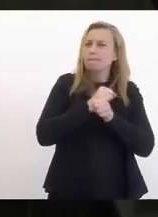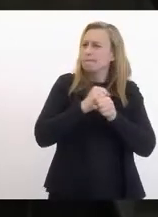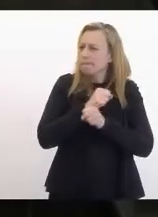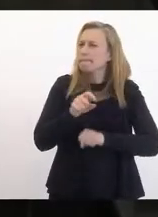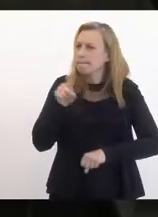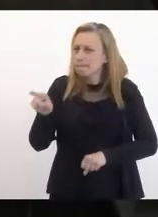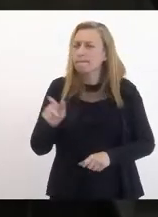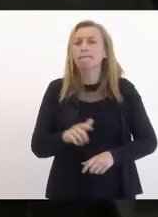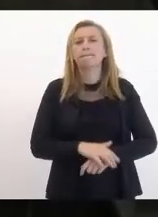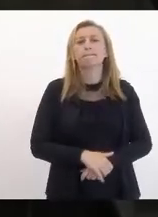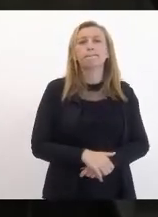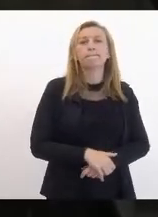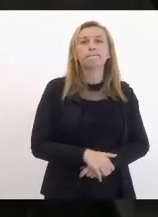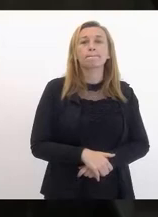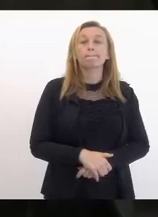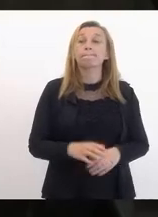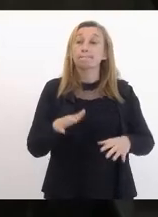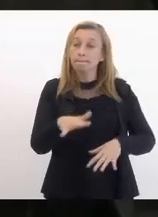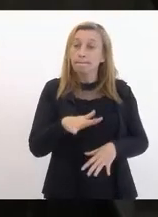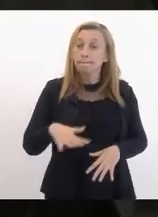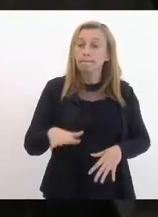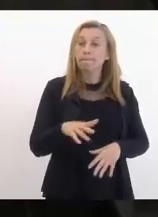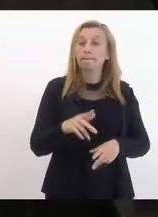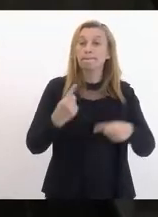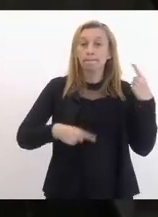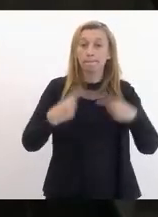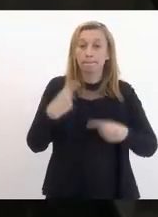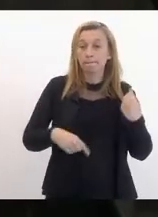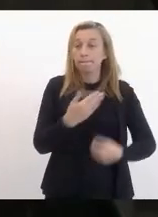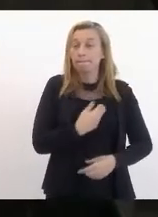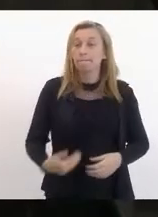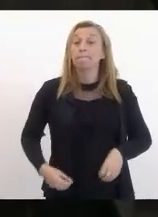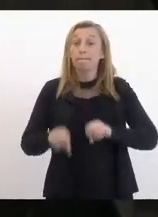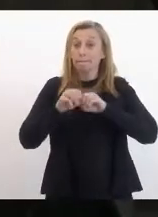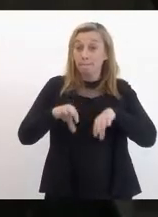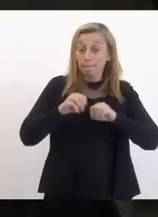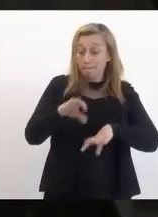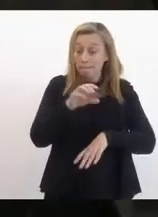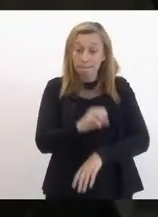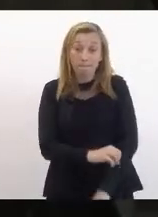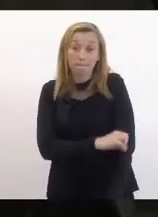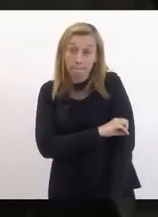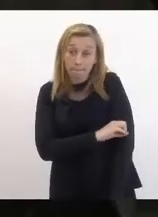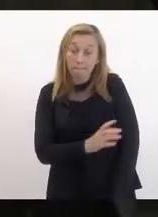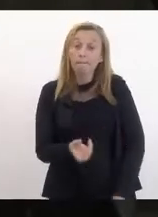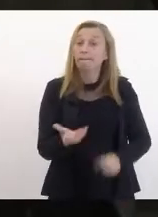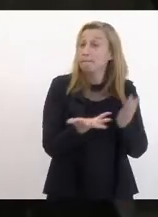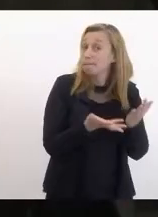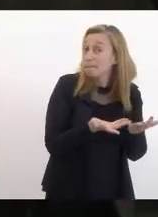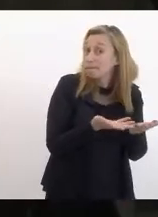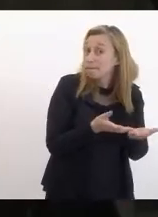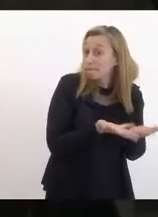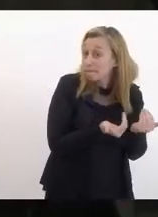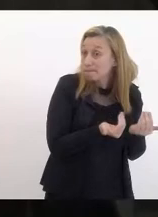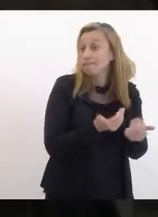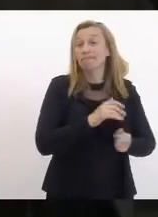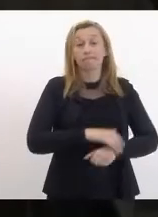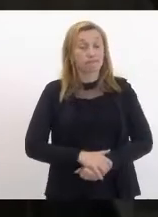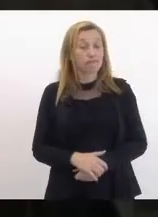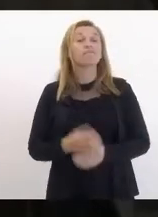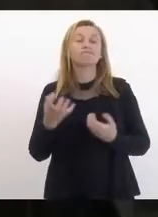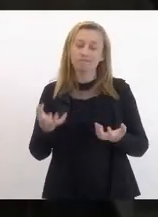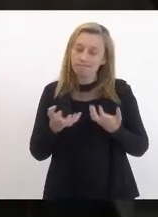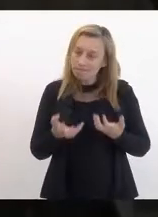tempo, no campo das políticas públicas de educação infantil, no campo das políticas públicas de juventude.